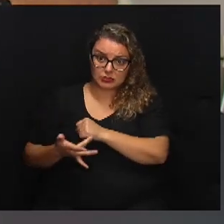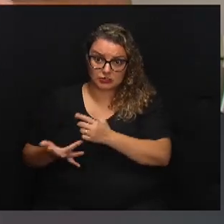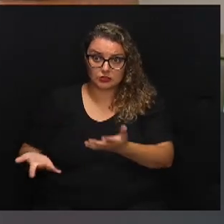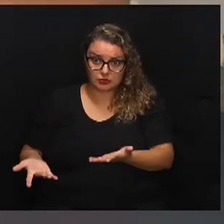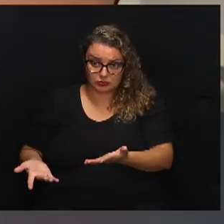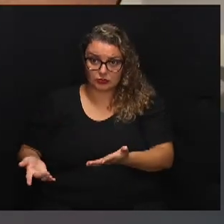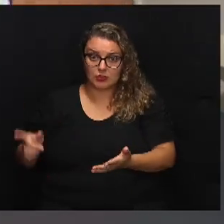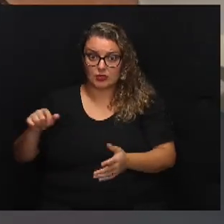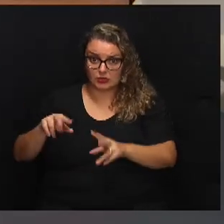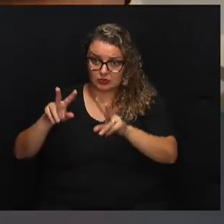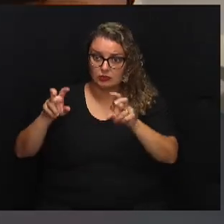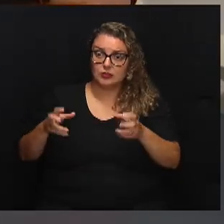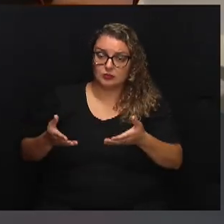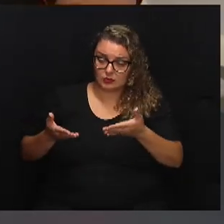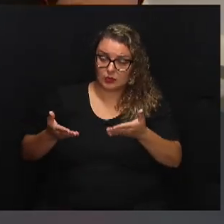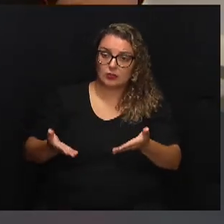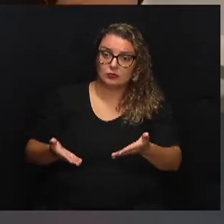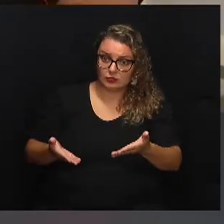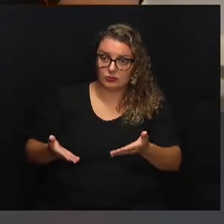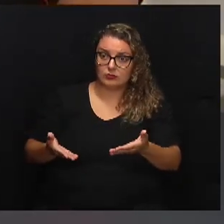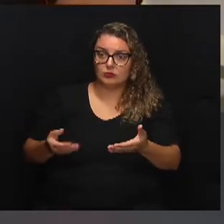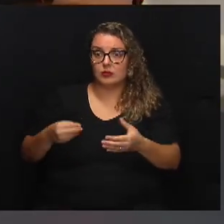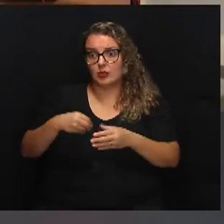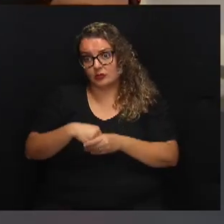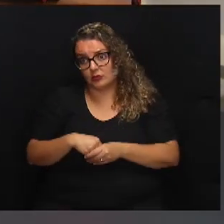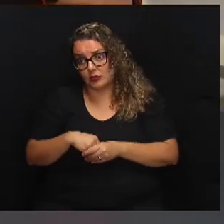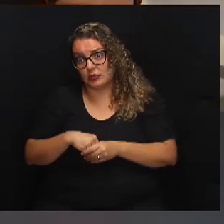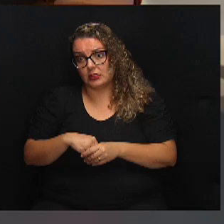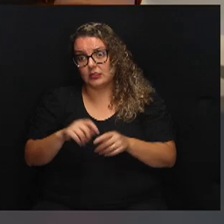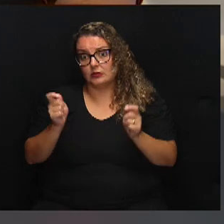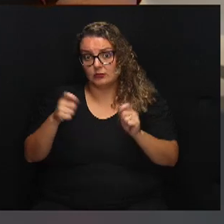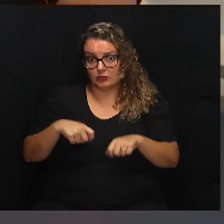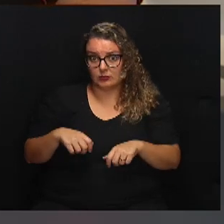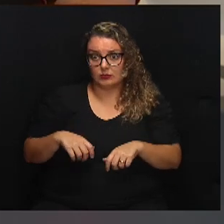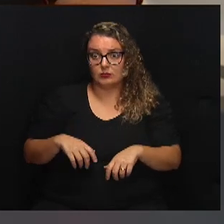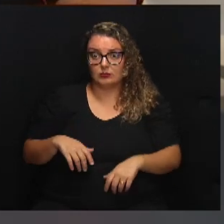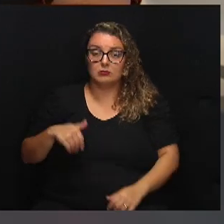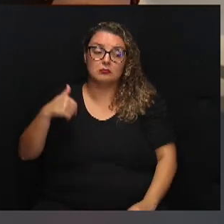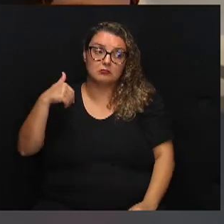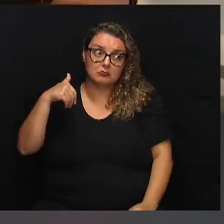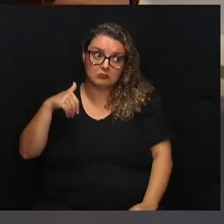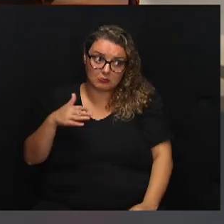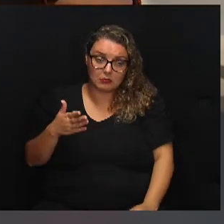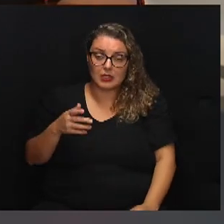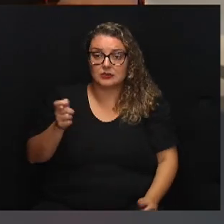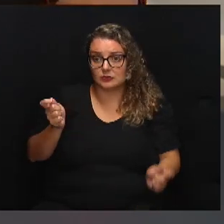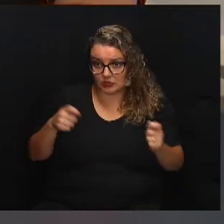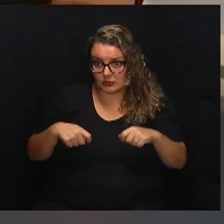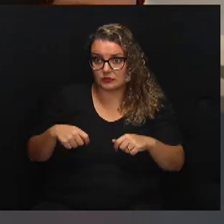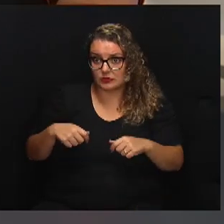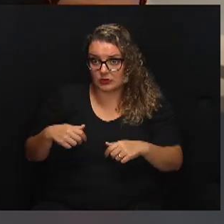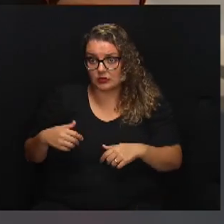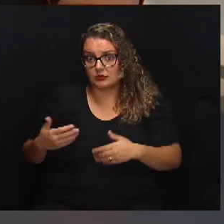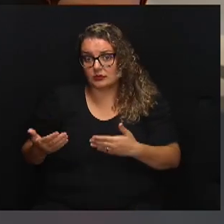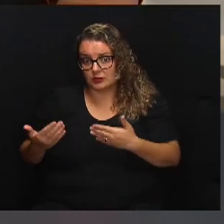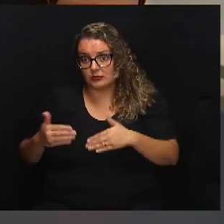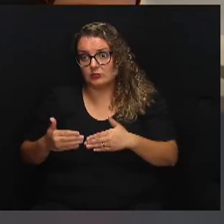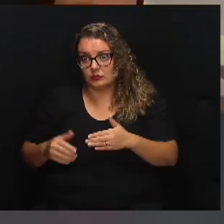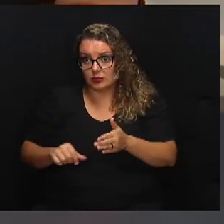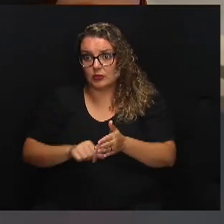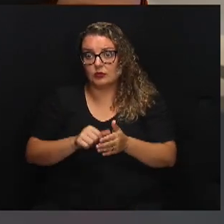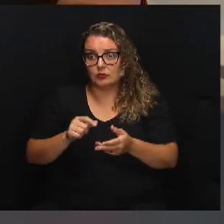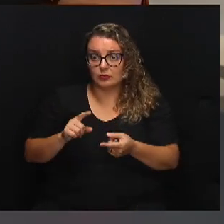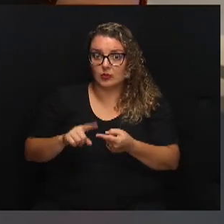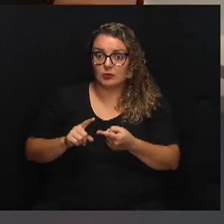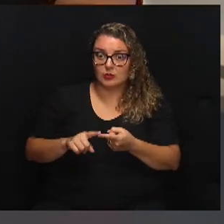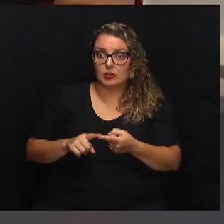esse é um tema que a gente coloca aí como dentro de uma das possibilidades mais palpáveis dessa prova. Acho interessante a gente abordar num primeiro ponto isso.